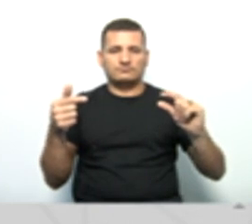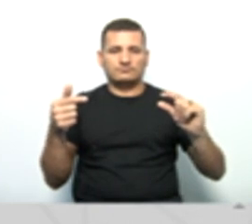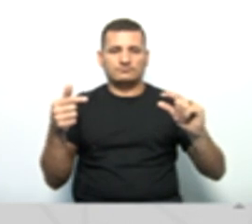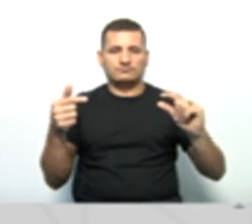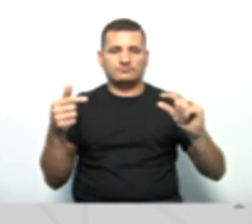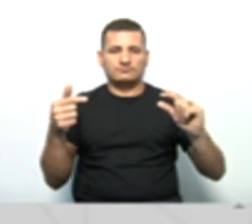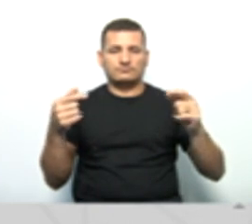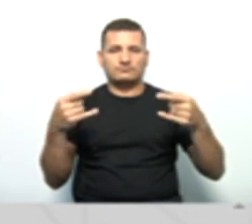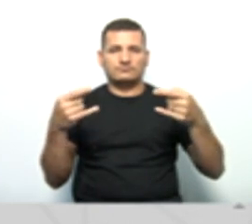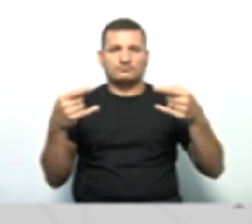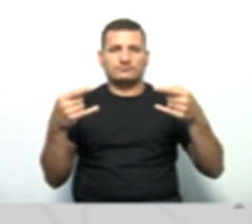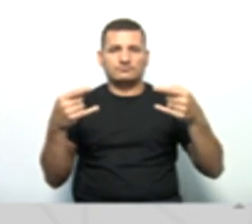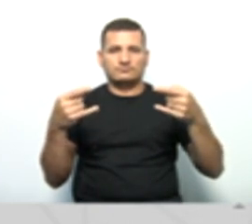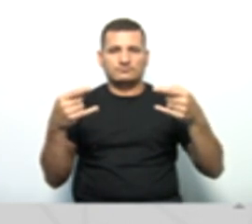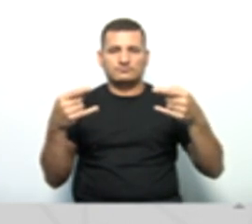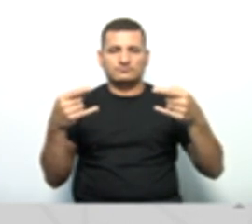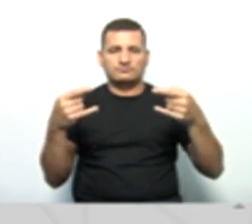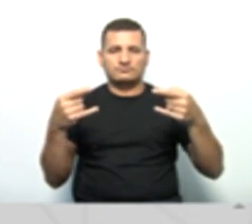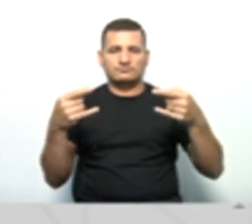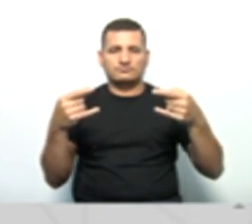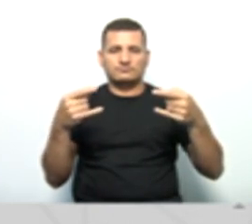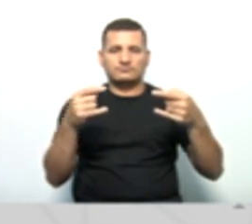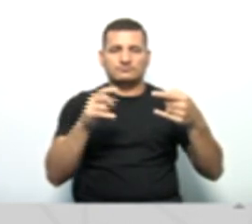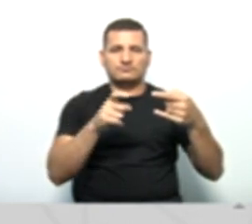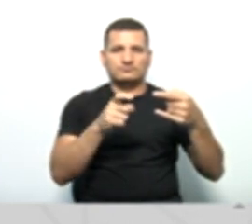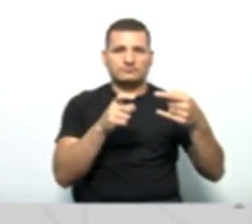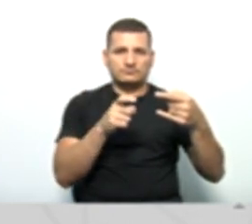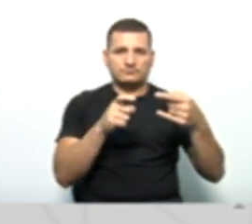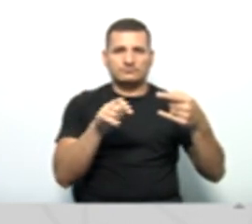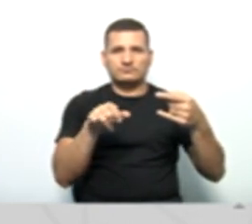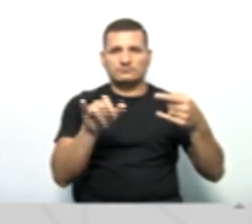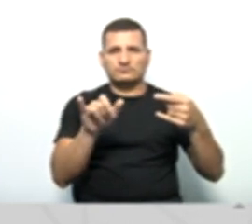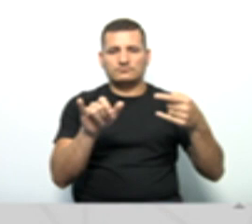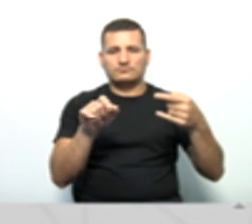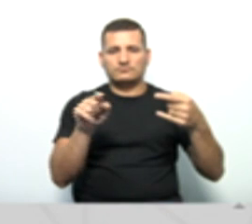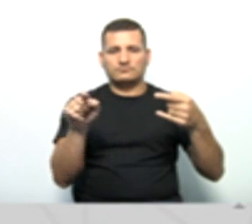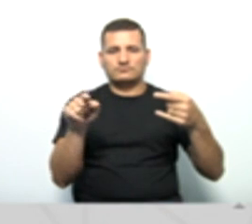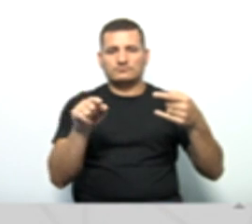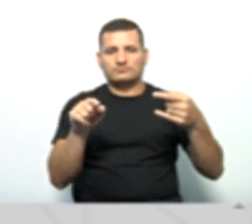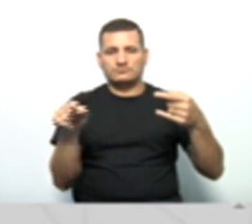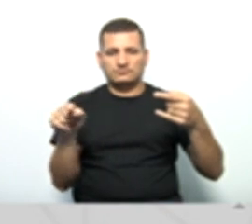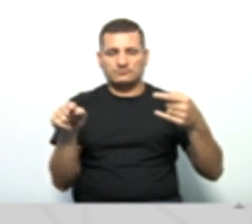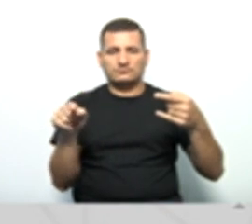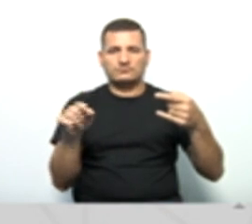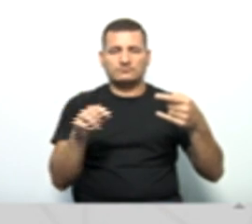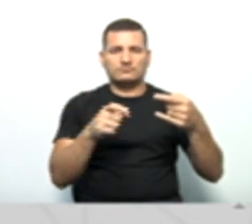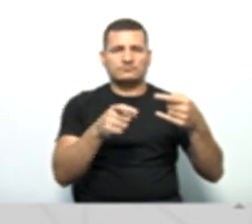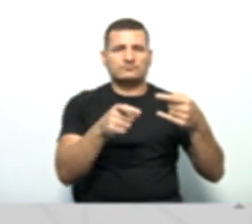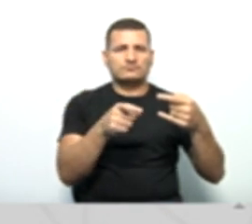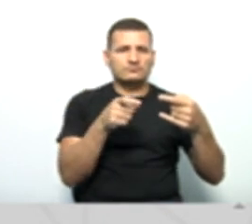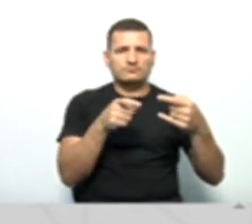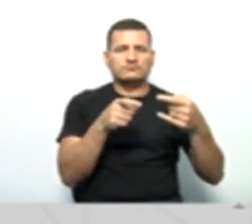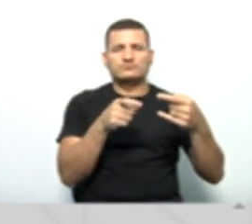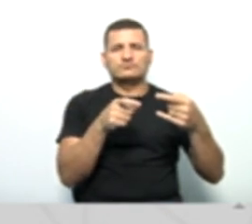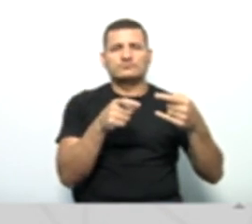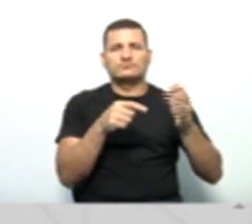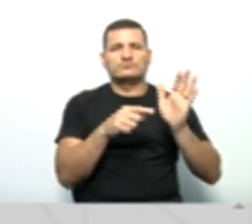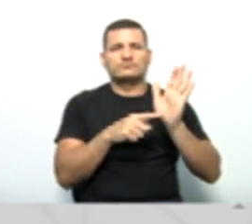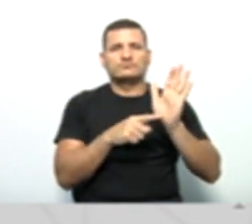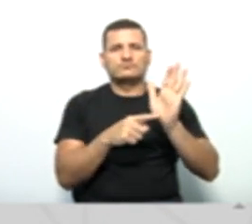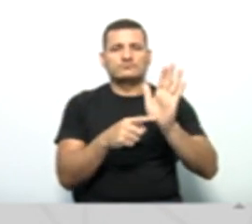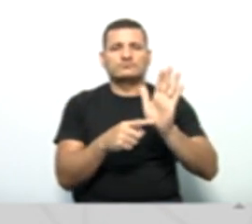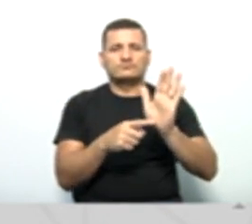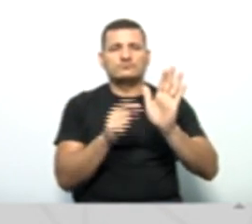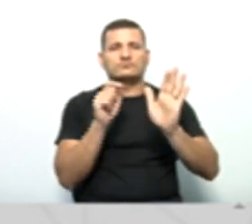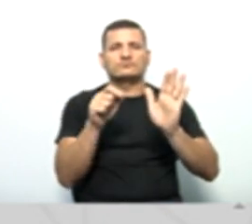nós temos o X, o Y e o Z. Então, aqui, ó. Na linha X, representa o start, que é